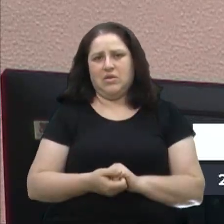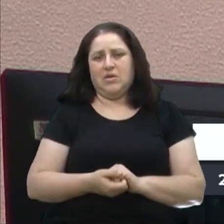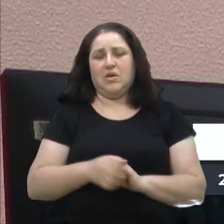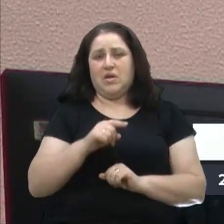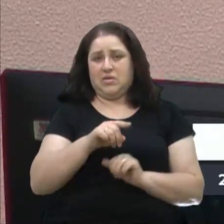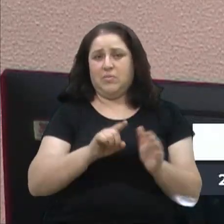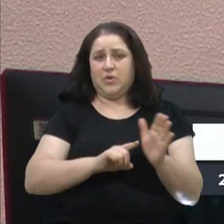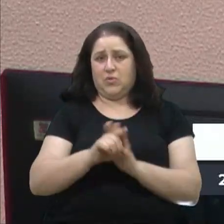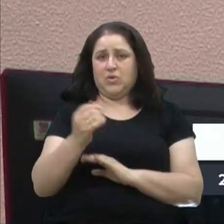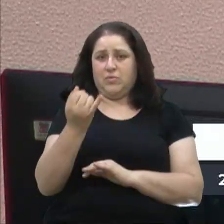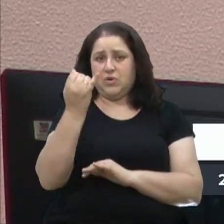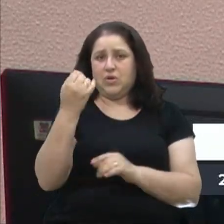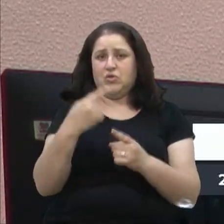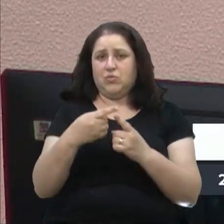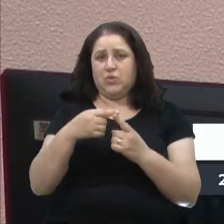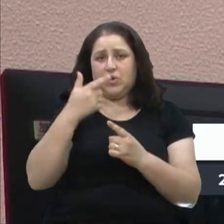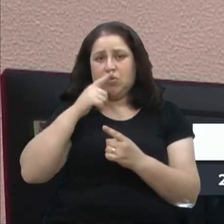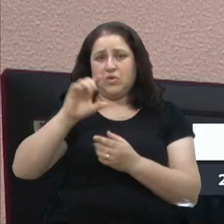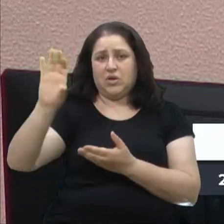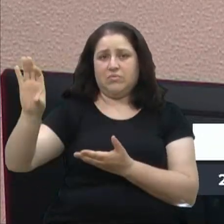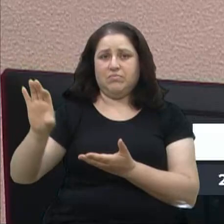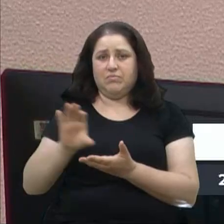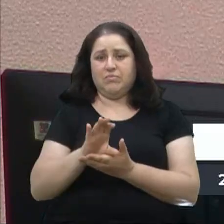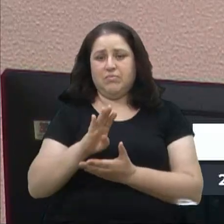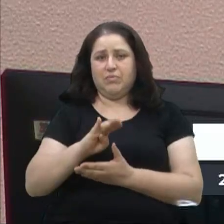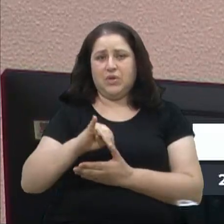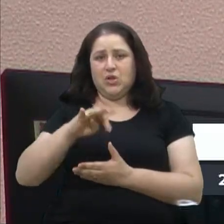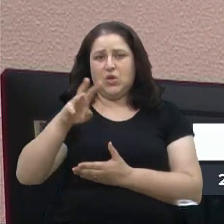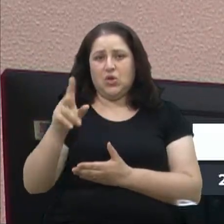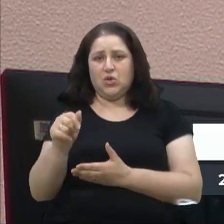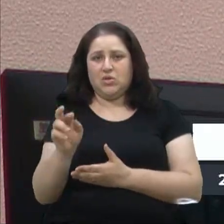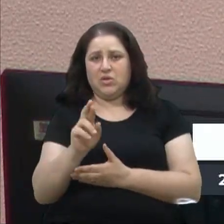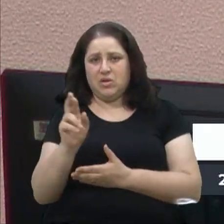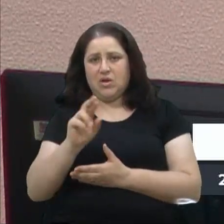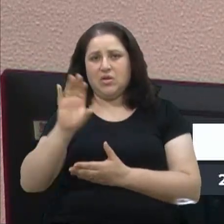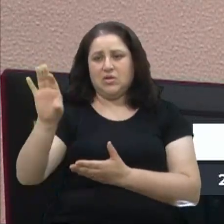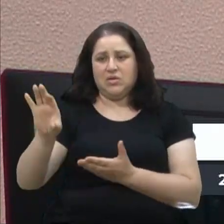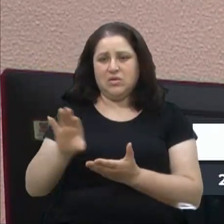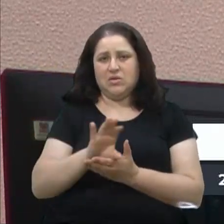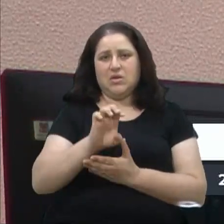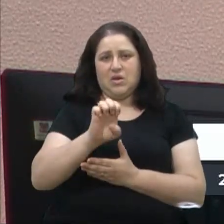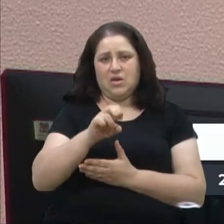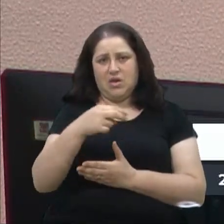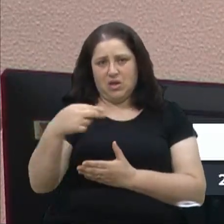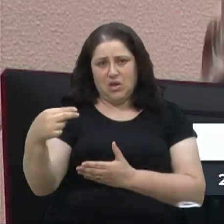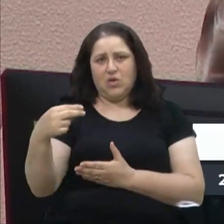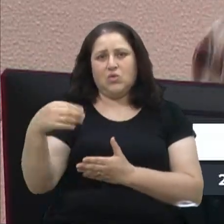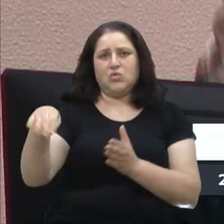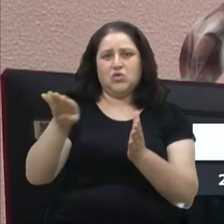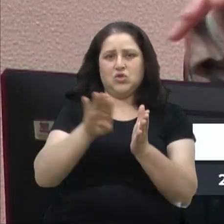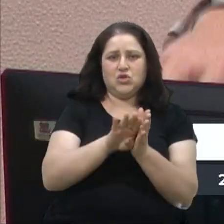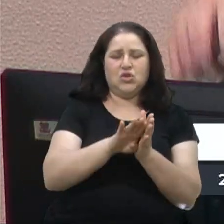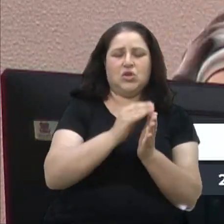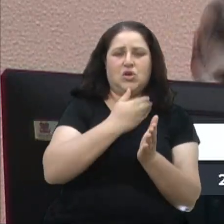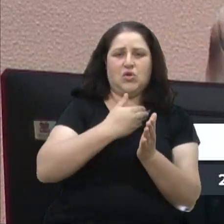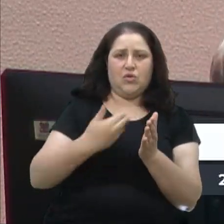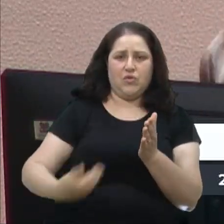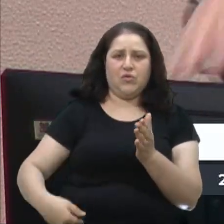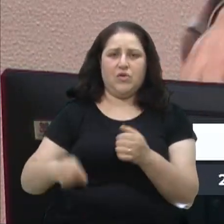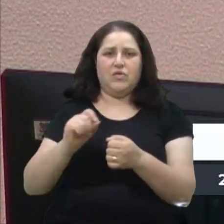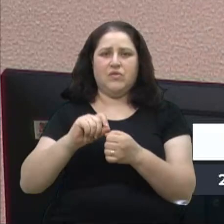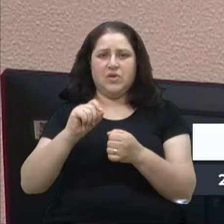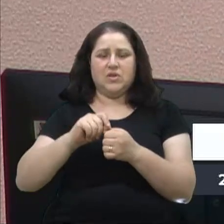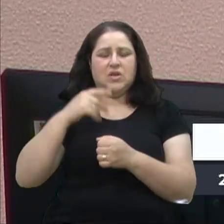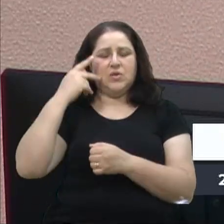bilhões de reais, esses milhões de euros, chegam para o governo fazer essas políticas, implementar